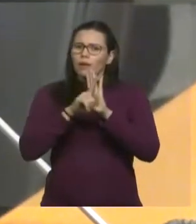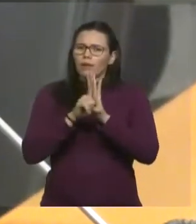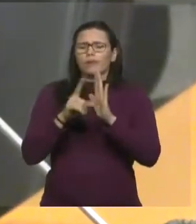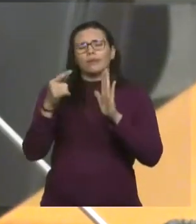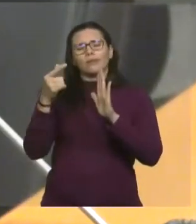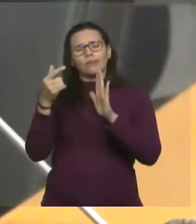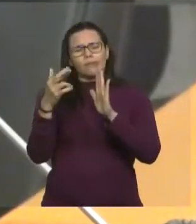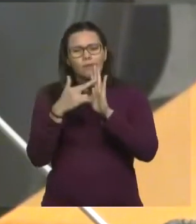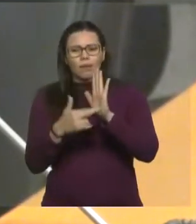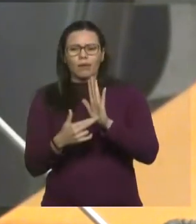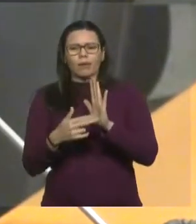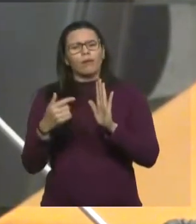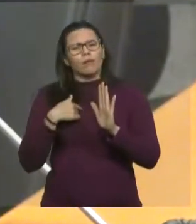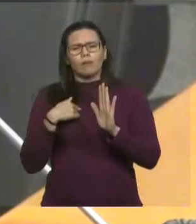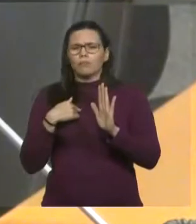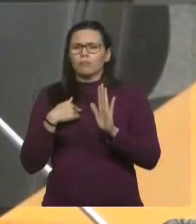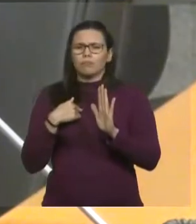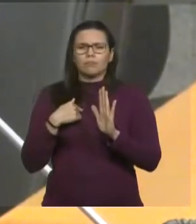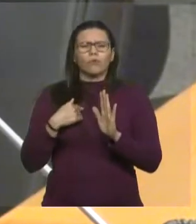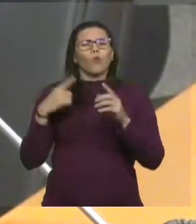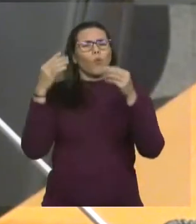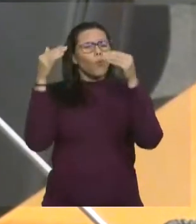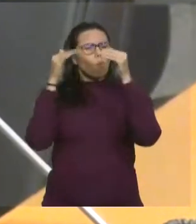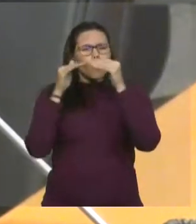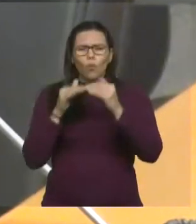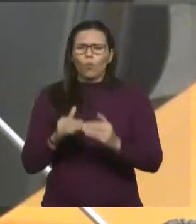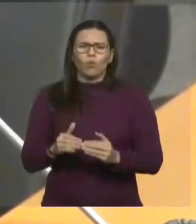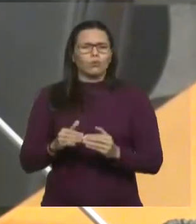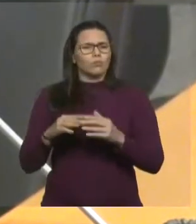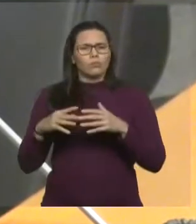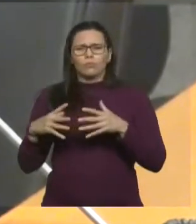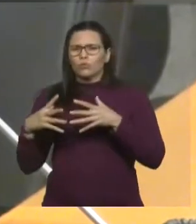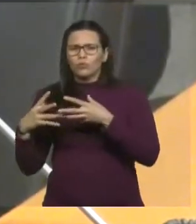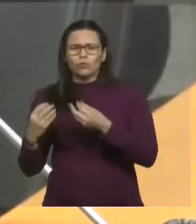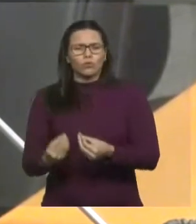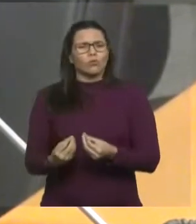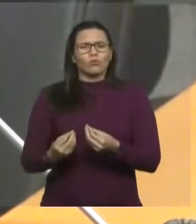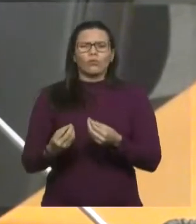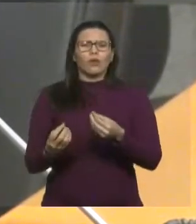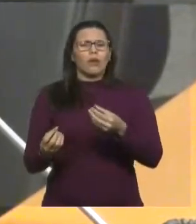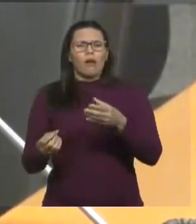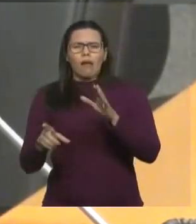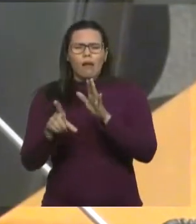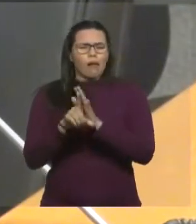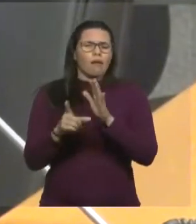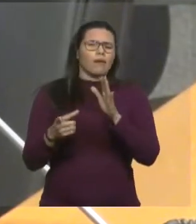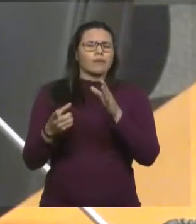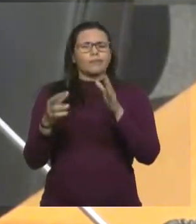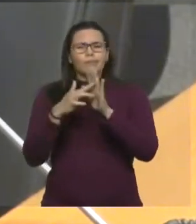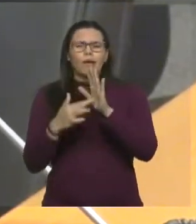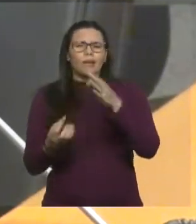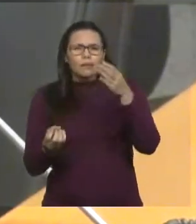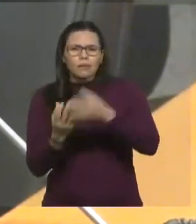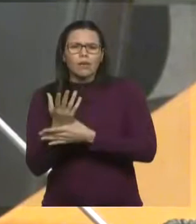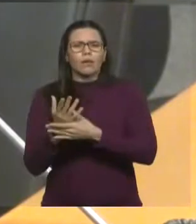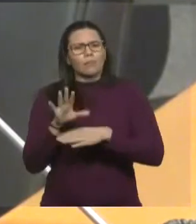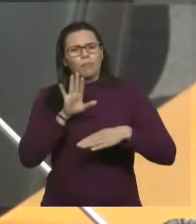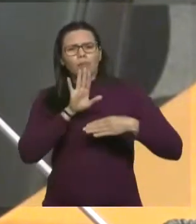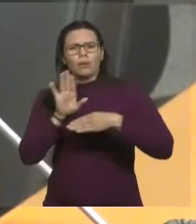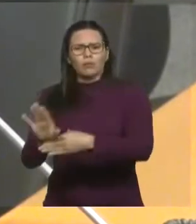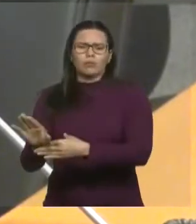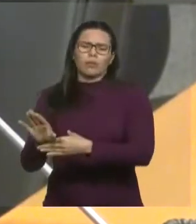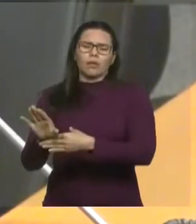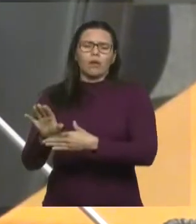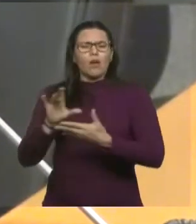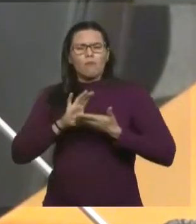vier trazer recursos e benefícios ao Aldenor Belo, porque o Aldenor Belo tem feito muitos benefícios no tratamento dos cânceres